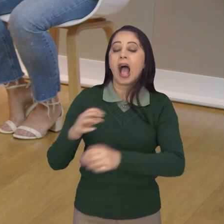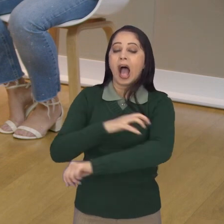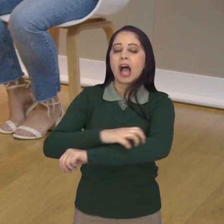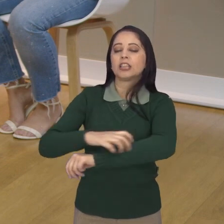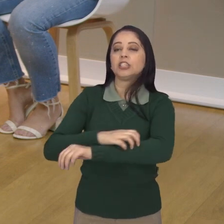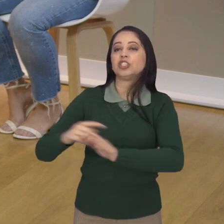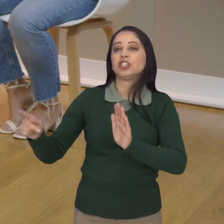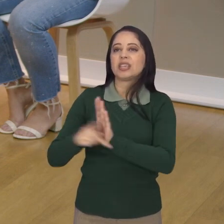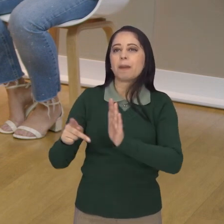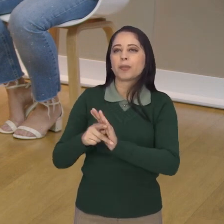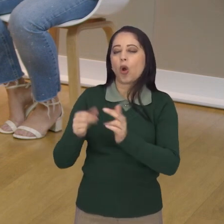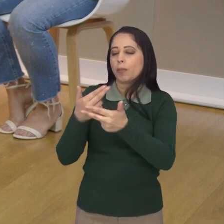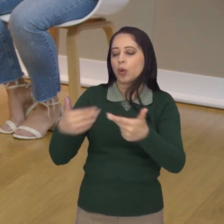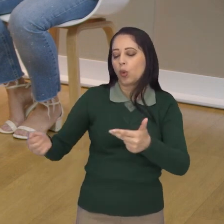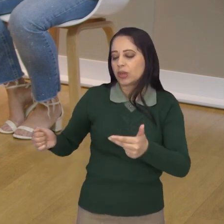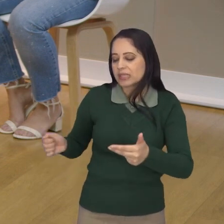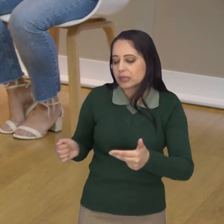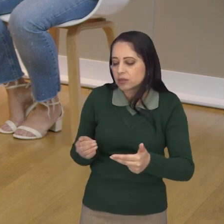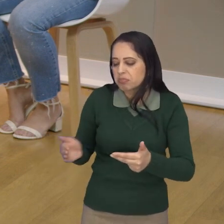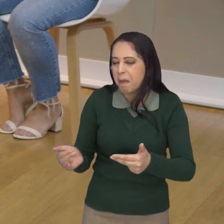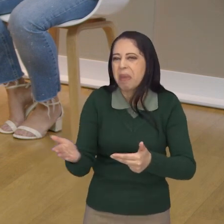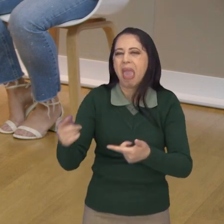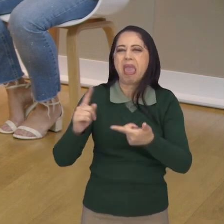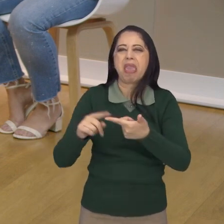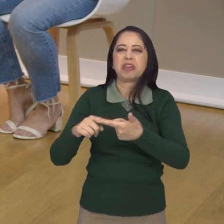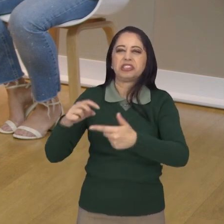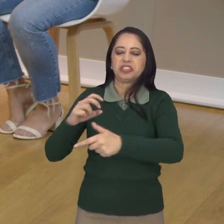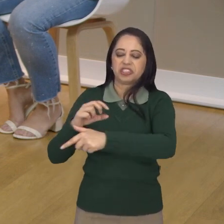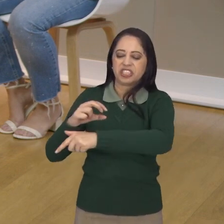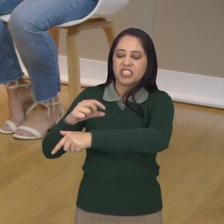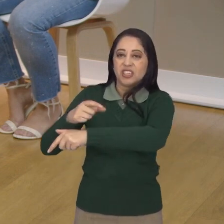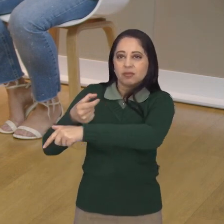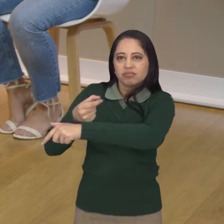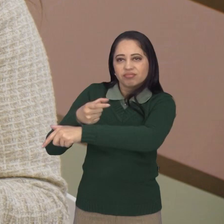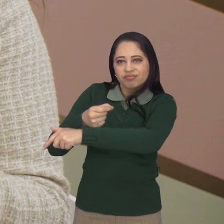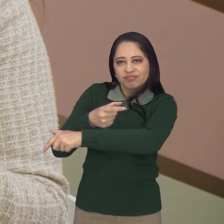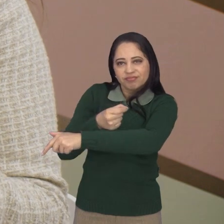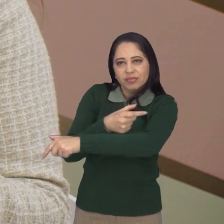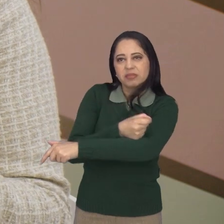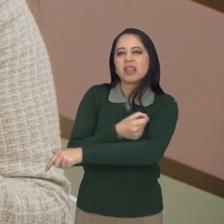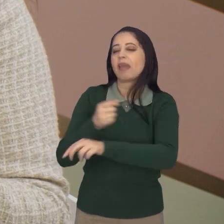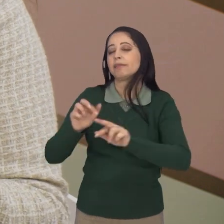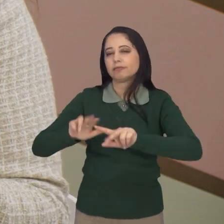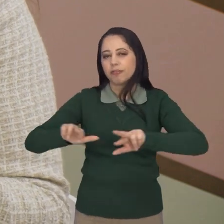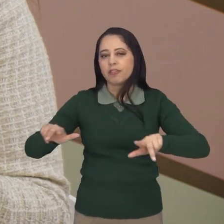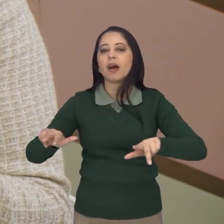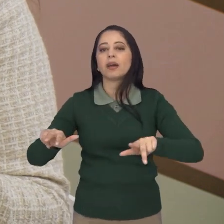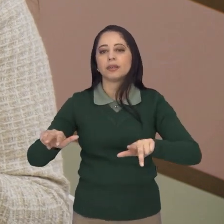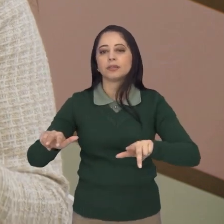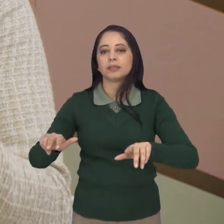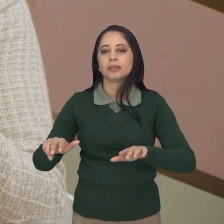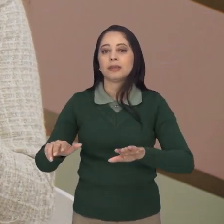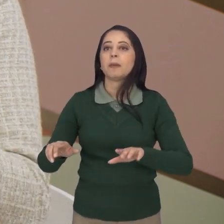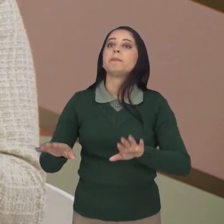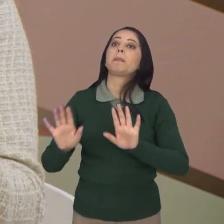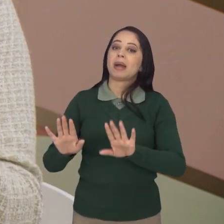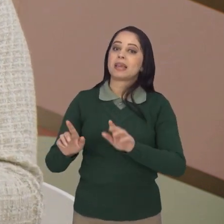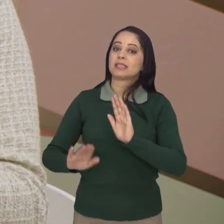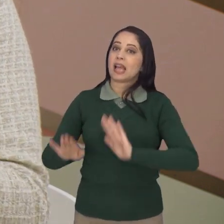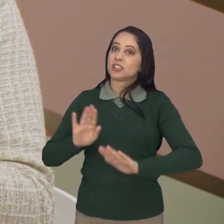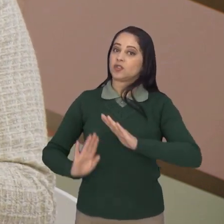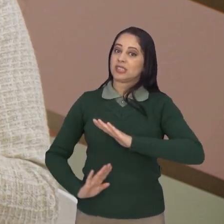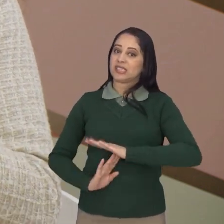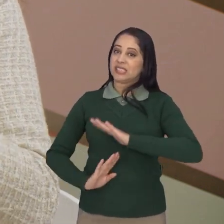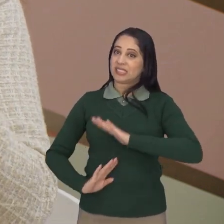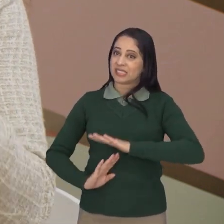vida e aí eles são mais persistentes. É um anticorpo que ele é mais duradouro. Agora, algumas intolerâncias também são mais persistentes.